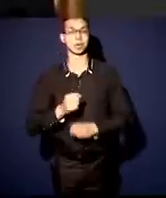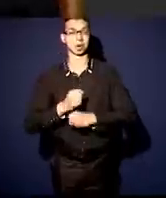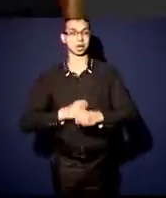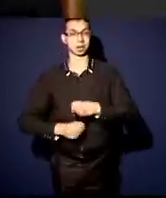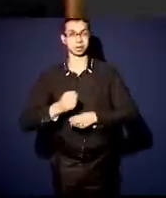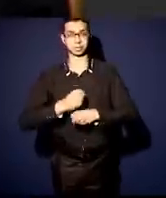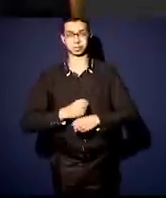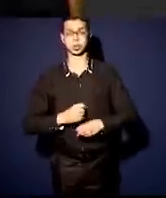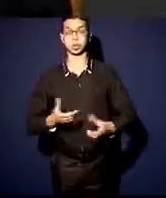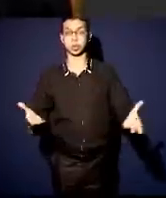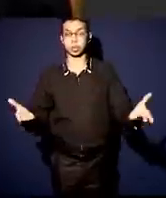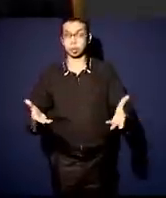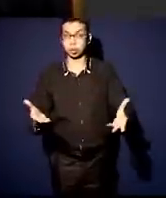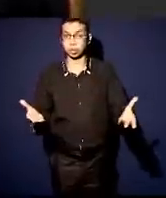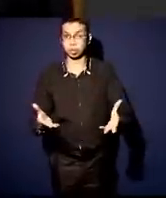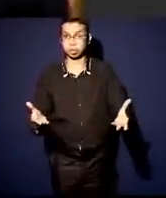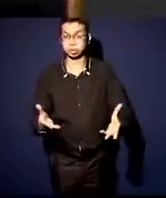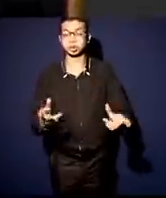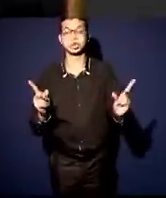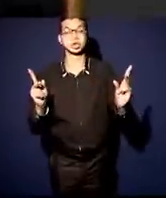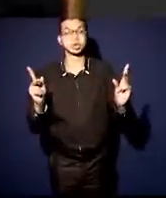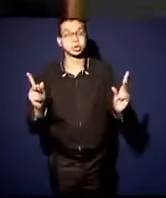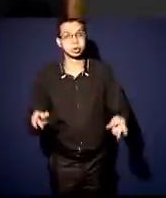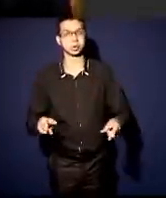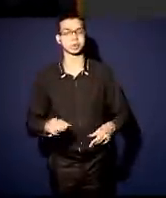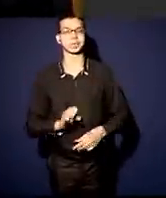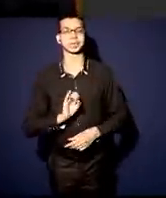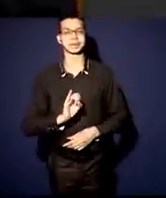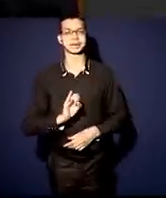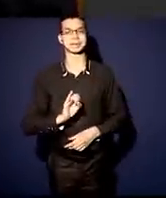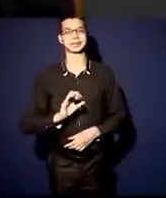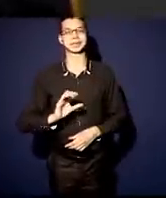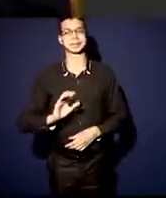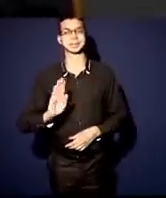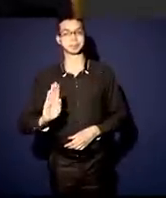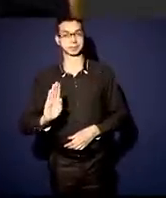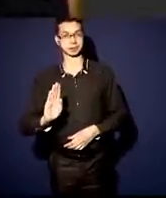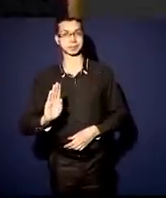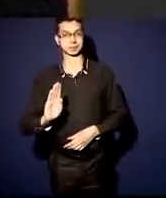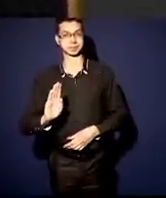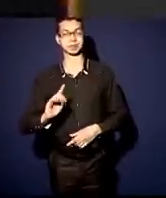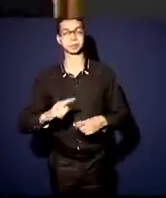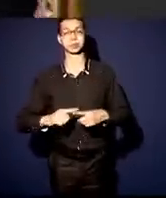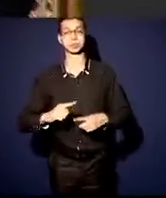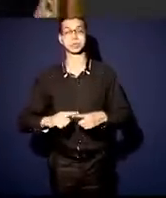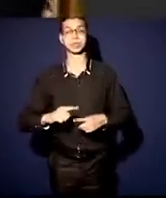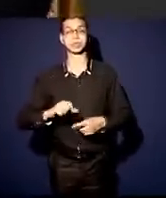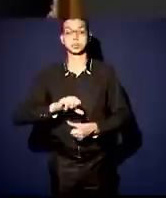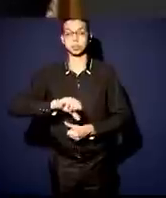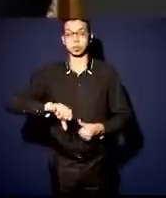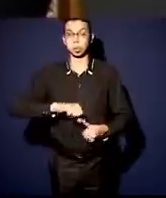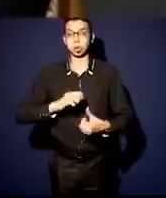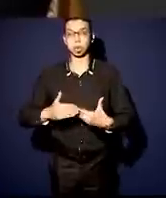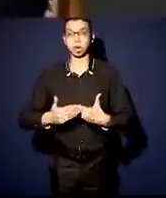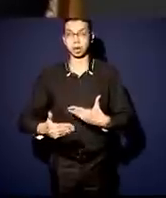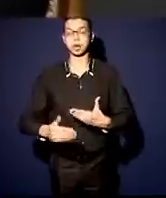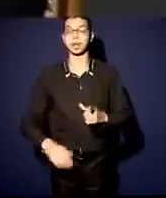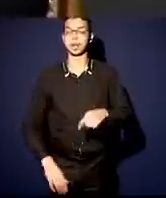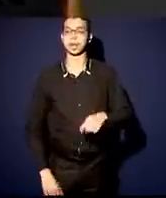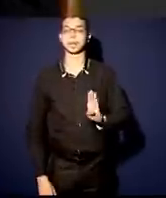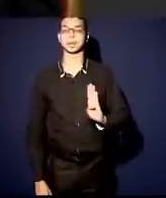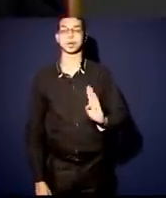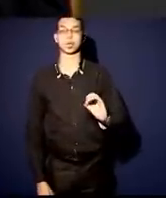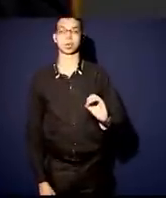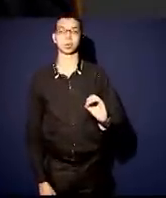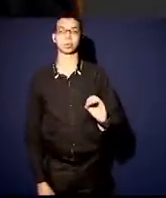mesmo jeito que hoje, né, o novo ECB que está em denial para essa mudança é o BOJ. Né? Eu acho que a